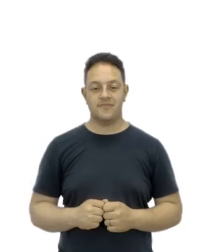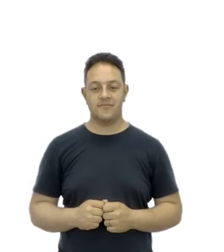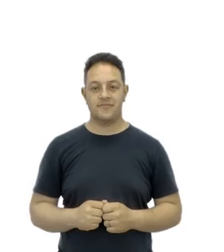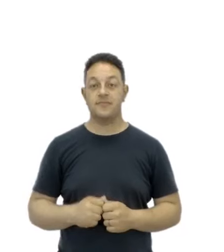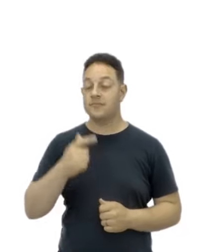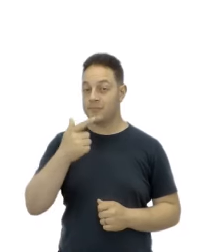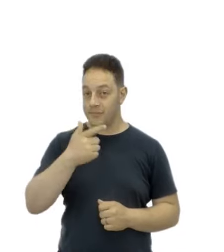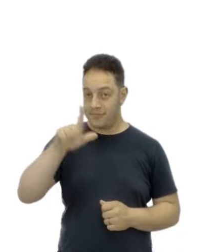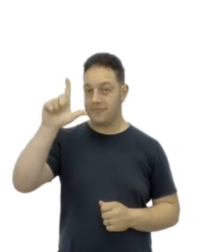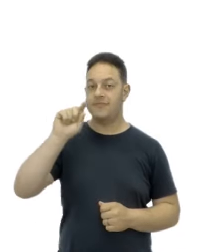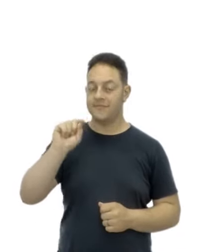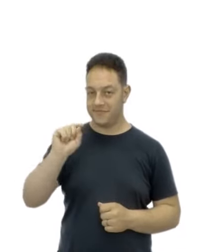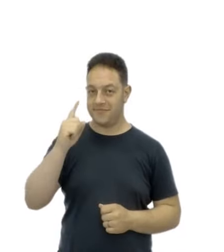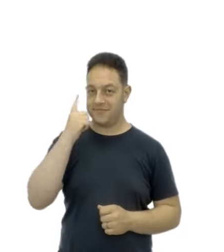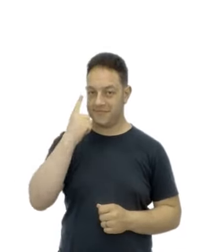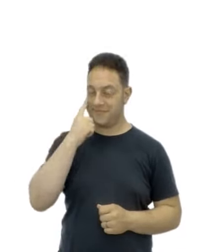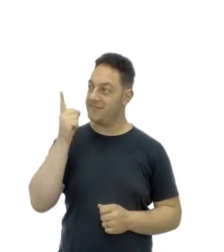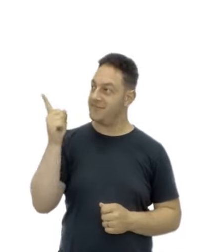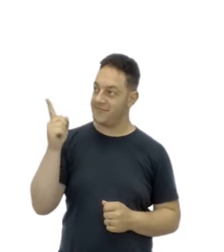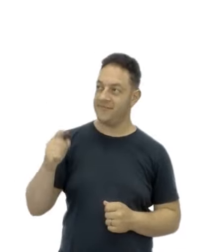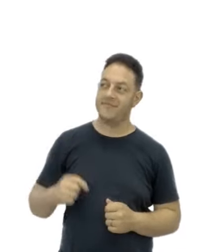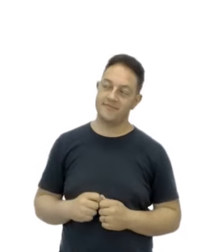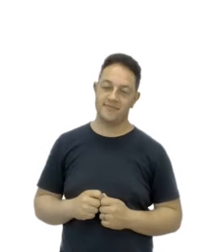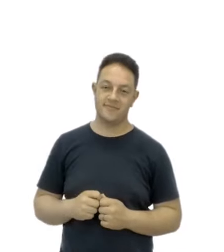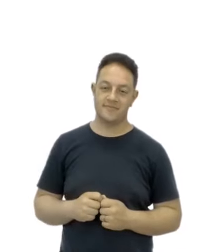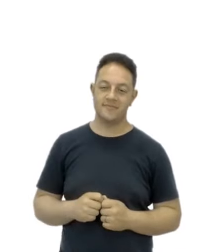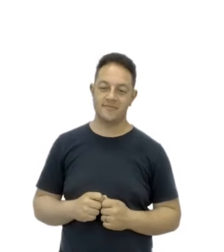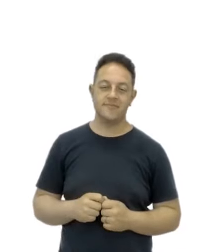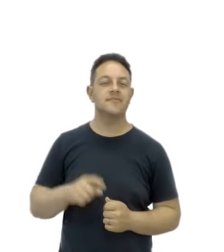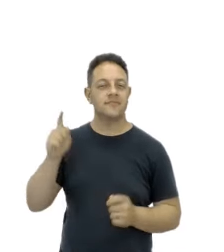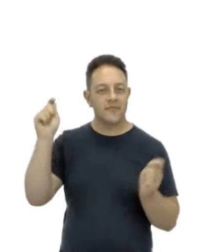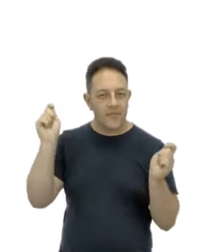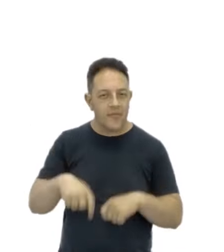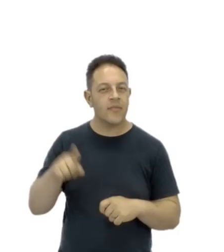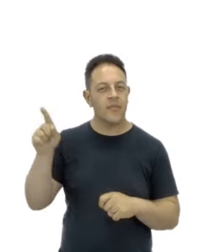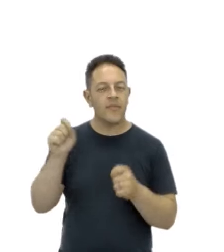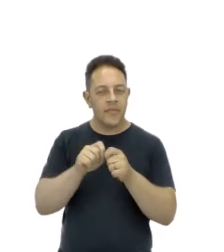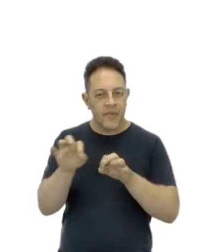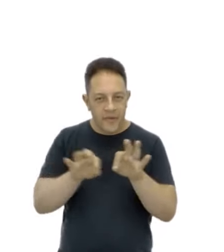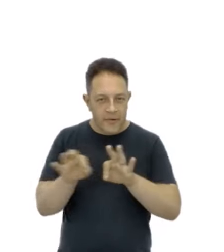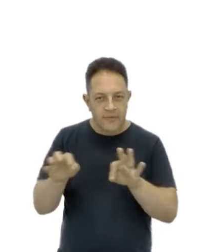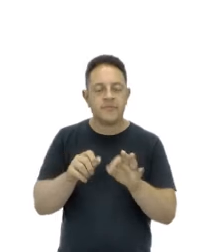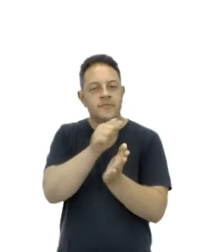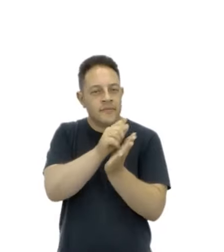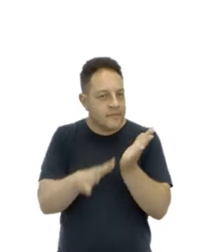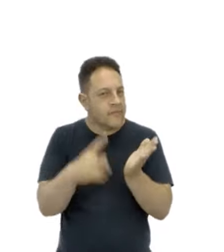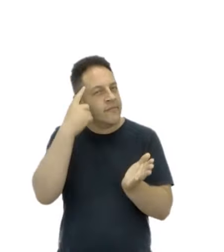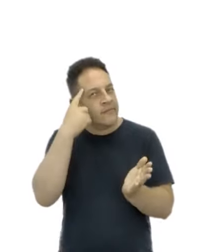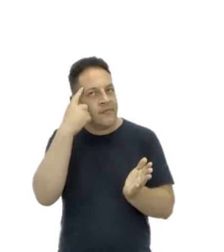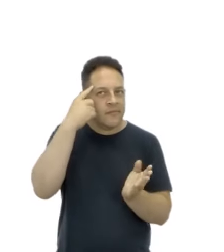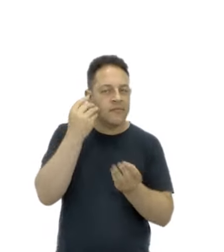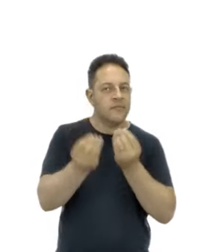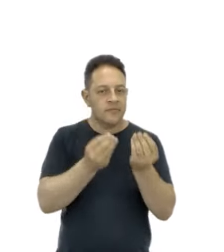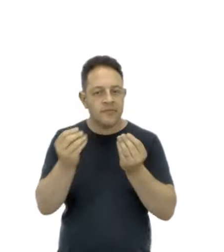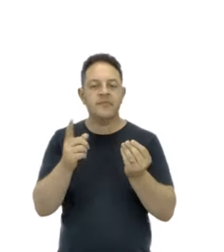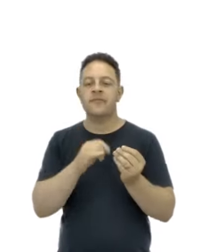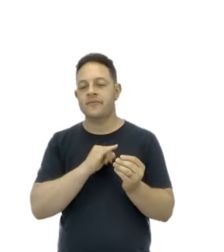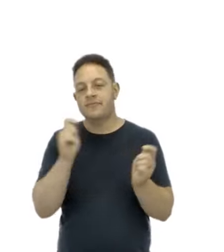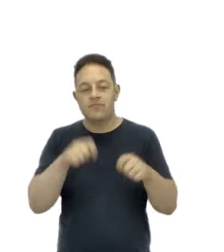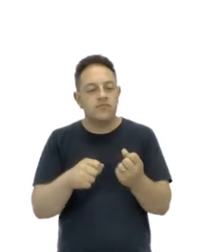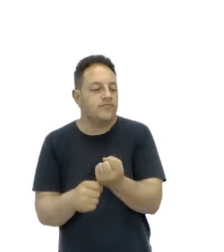Uma outra opção, né? Uma outra forma de desdobrar a atividade pensando na ideia de